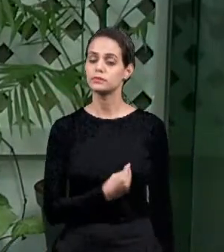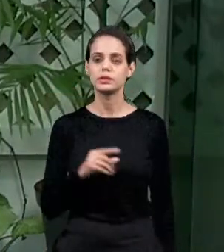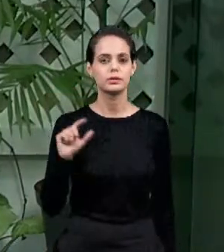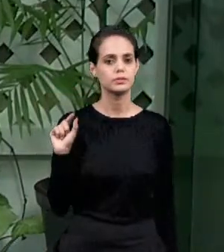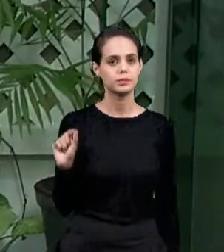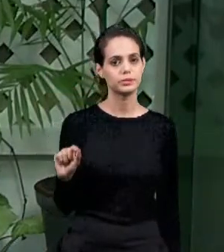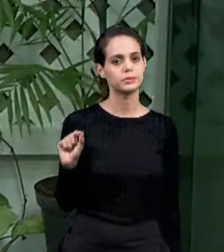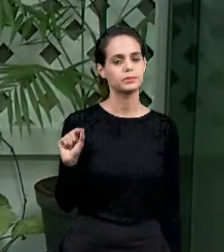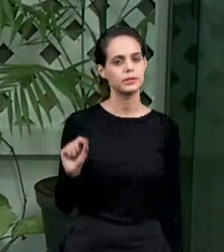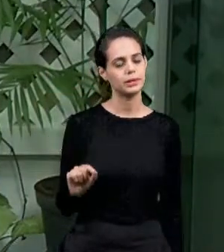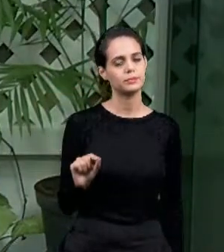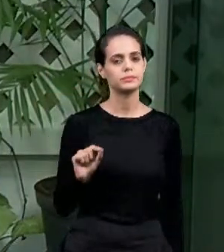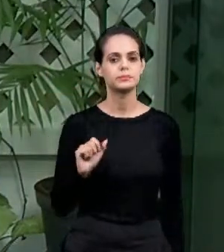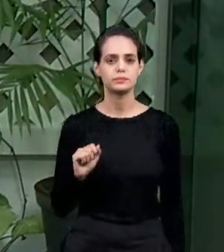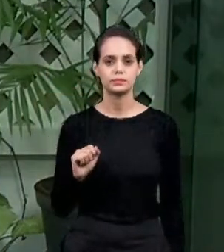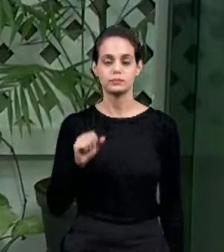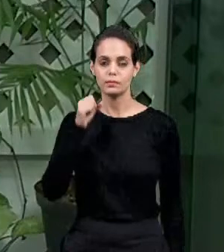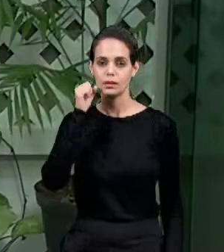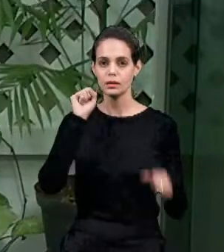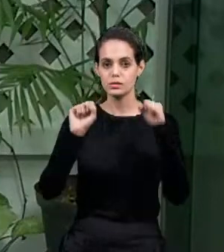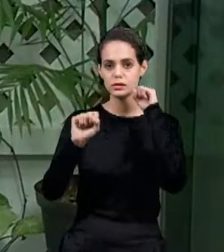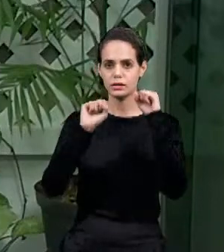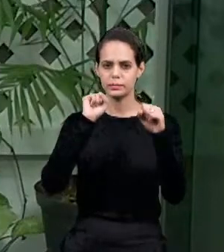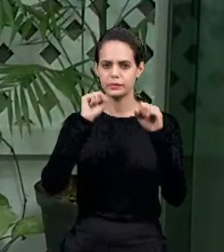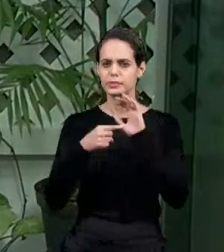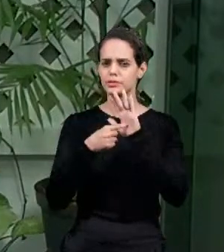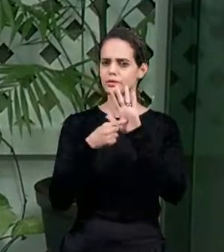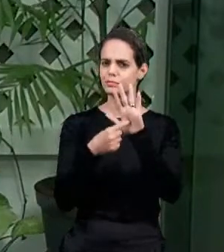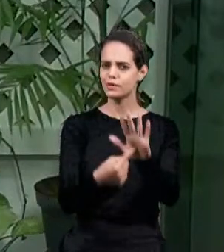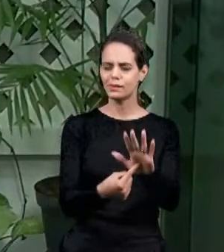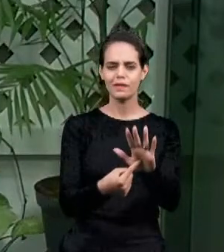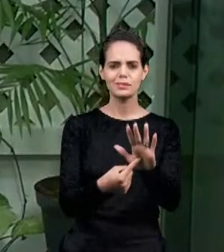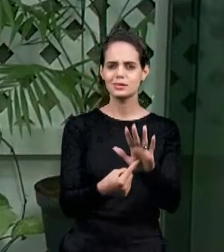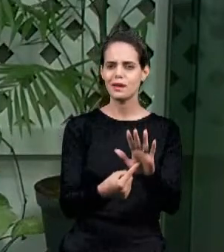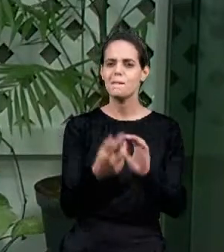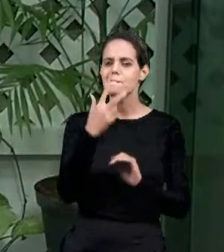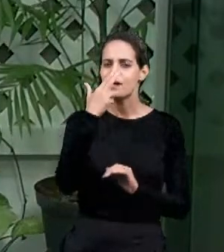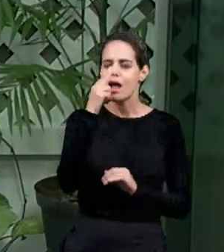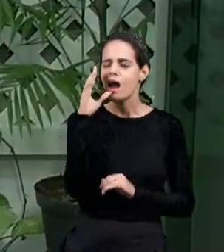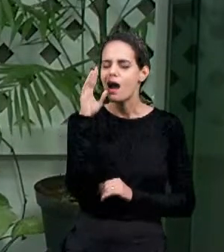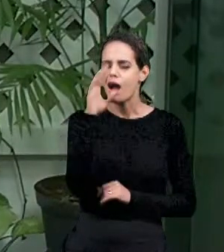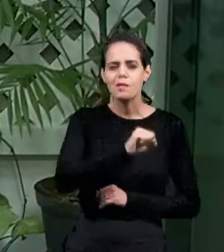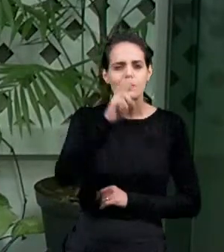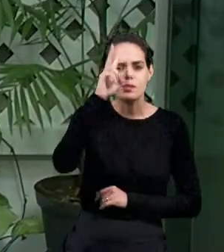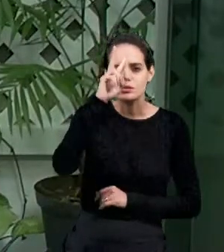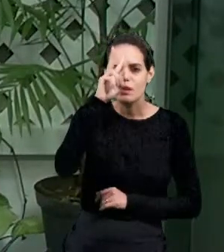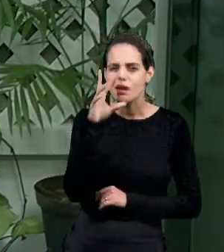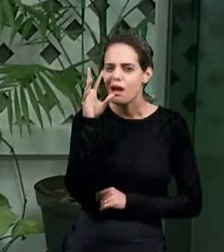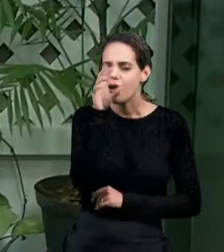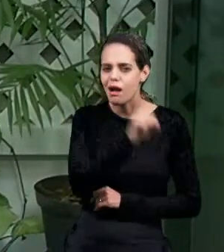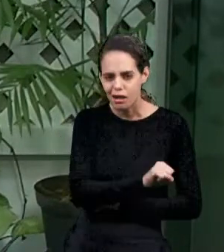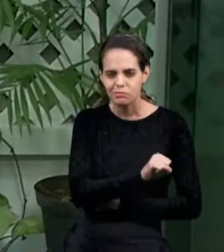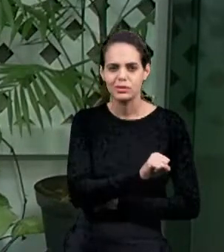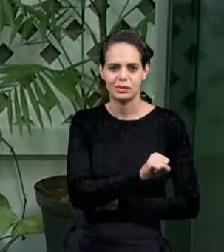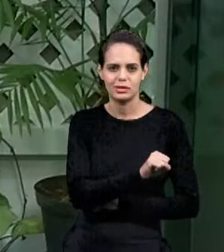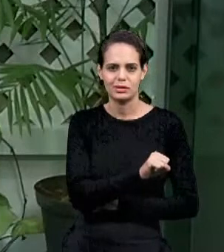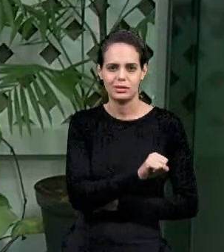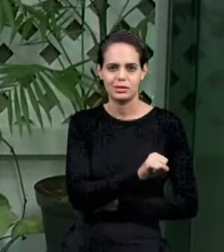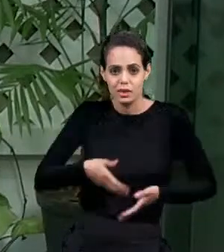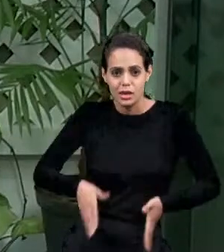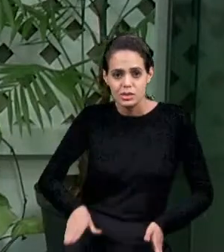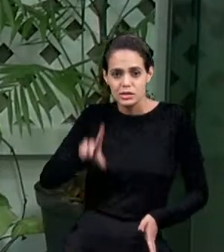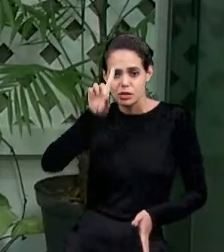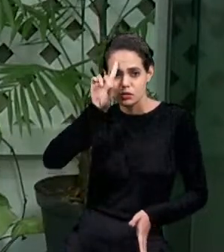como descrita no salmista, né? Como um conto ligeiro que se conta. É uma história. Diz assim, nasceu tal